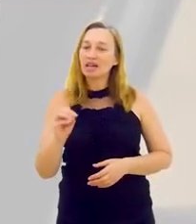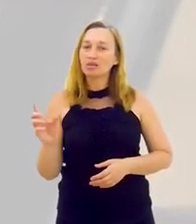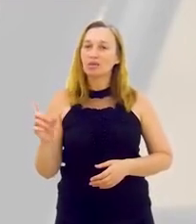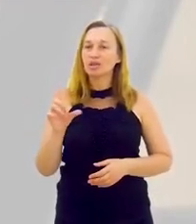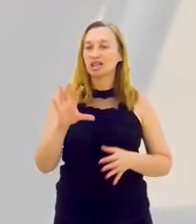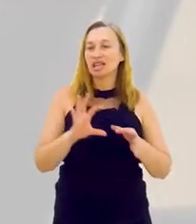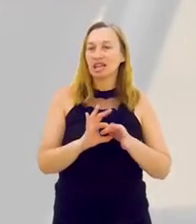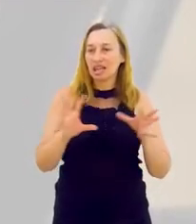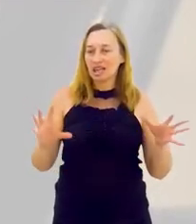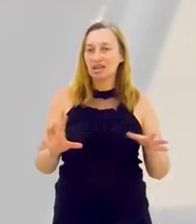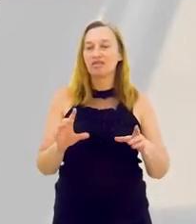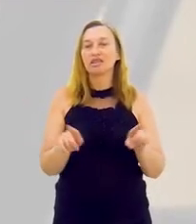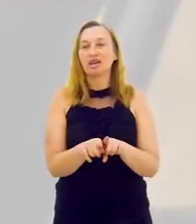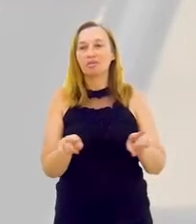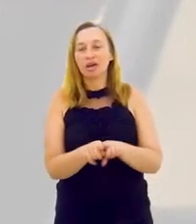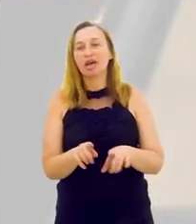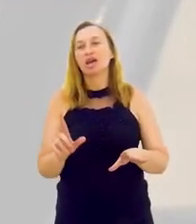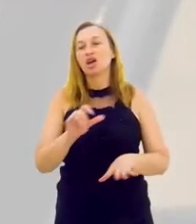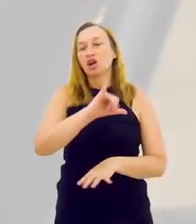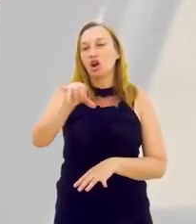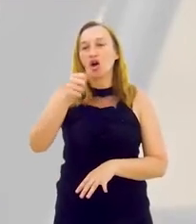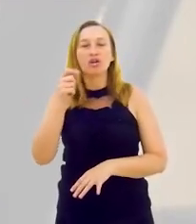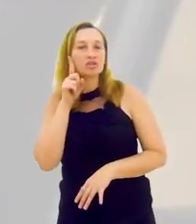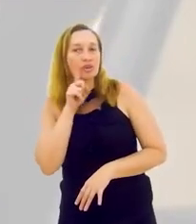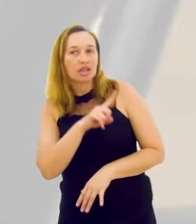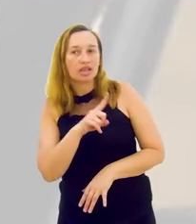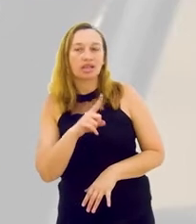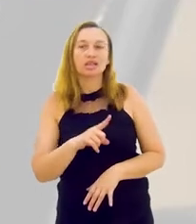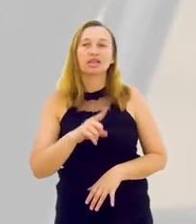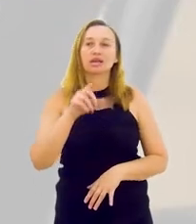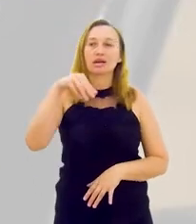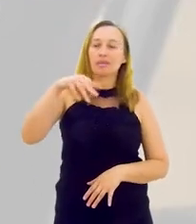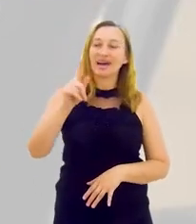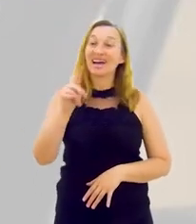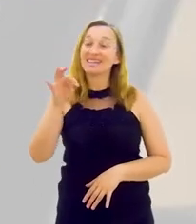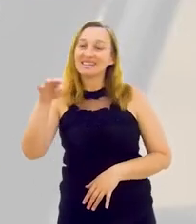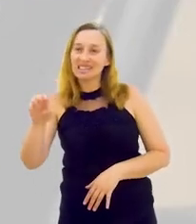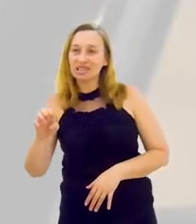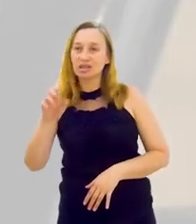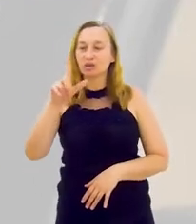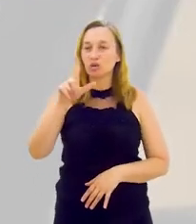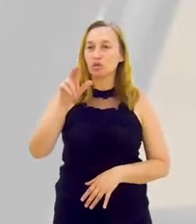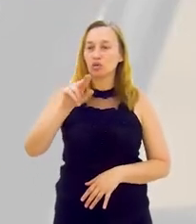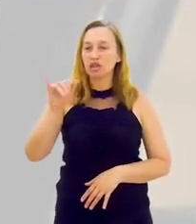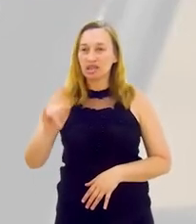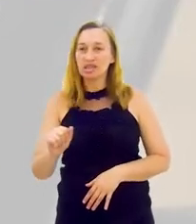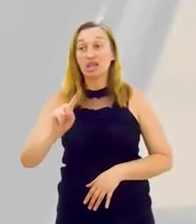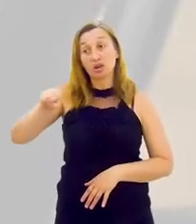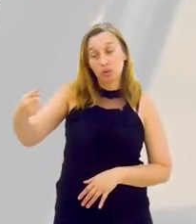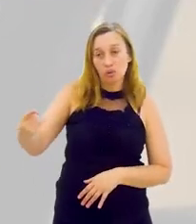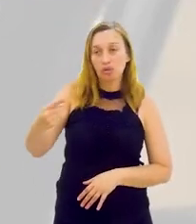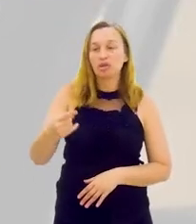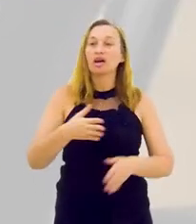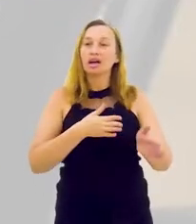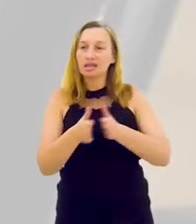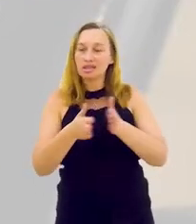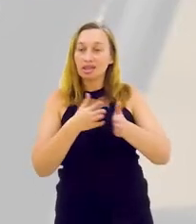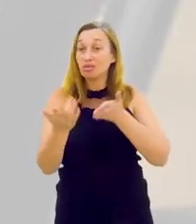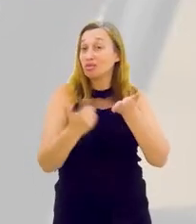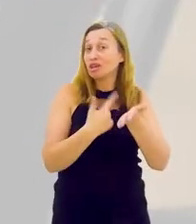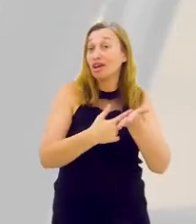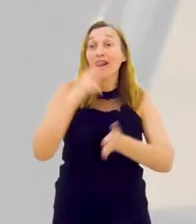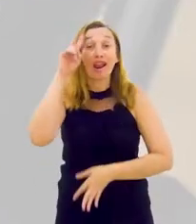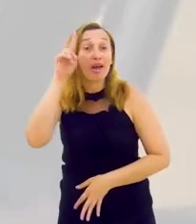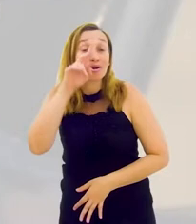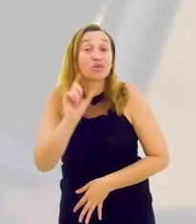lojas americanas, na Magazine Luiza, na Livraria Travessa, entre outros. As pessoas podem ter acesso a esse livro. E